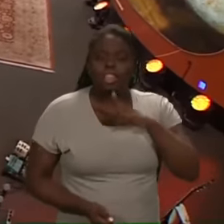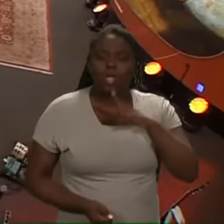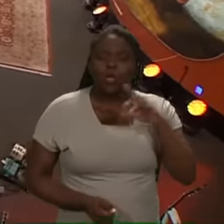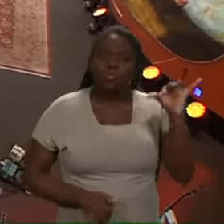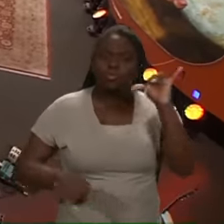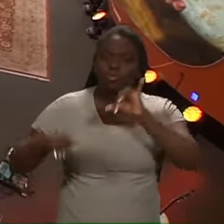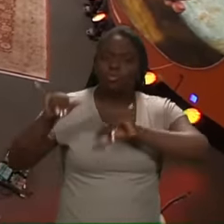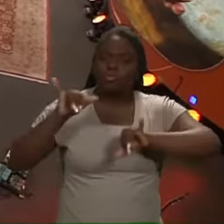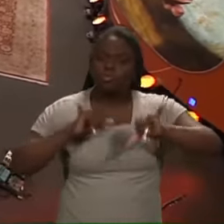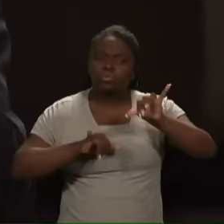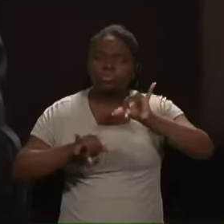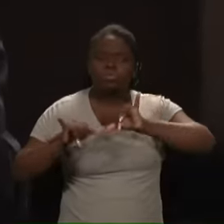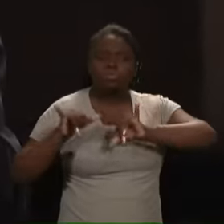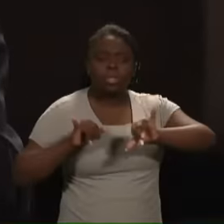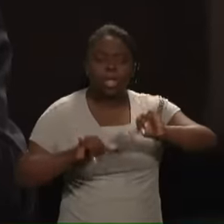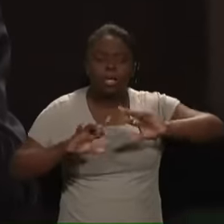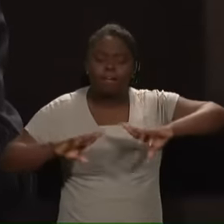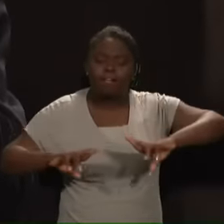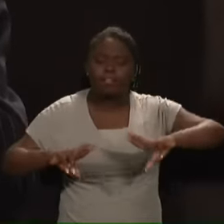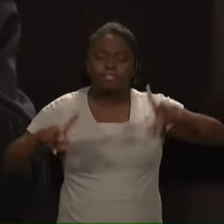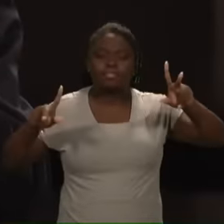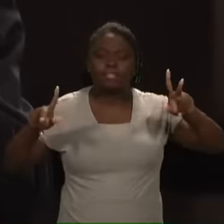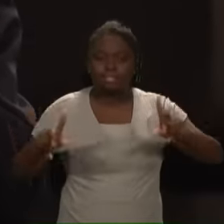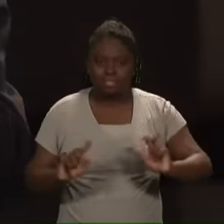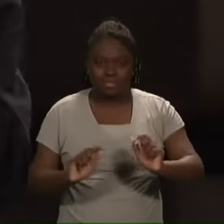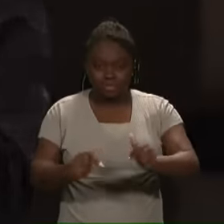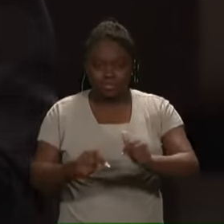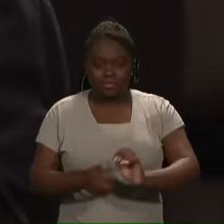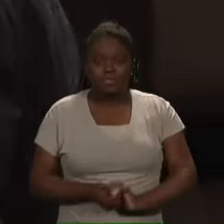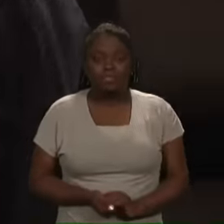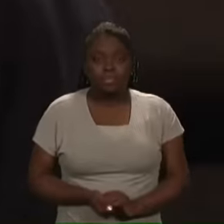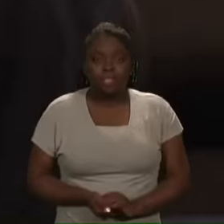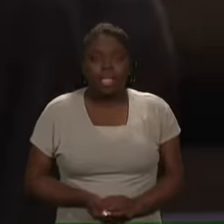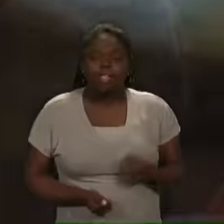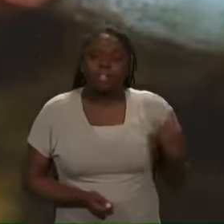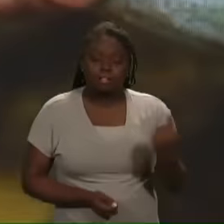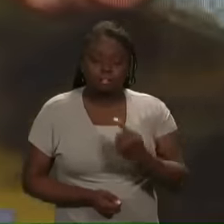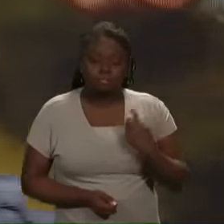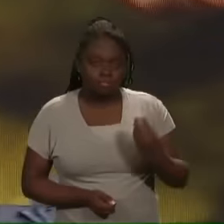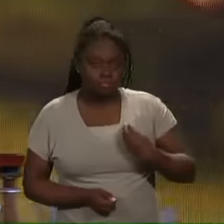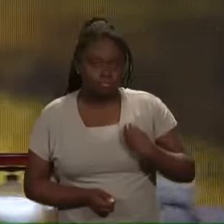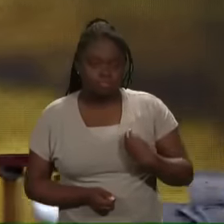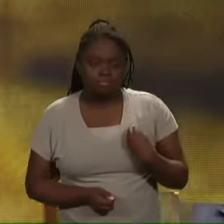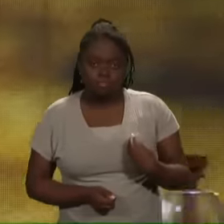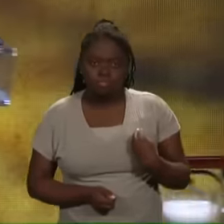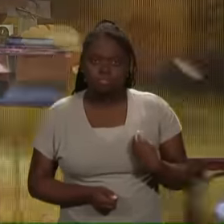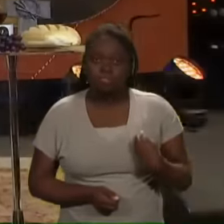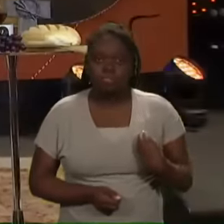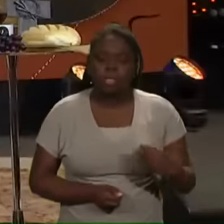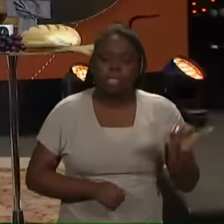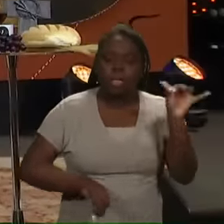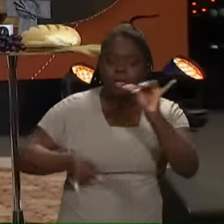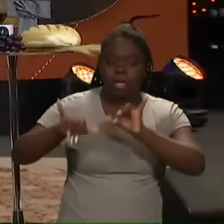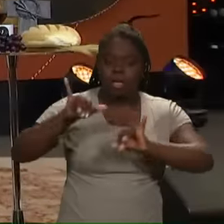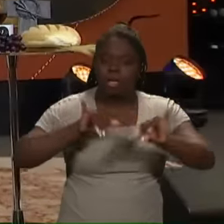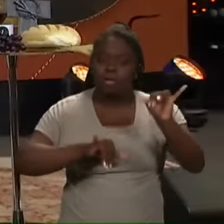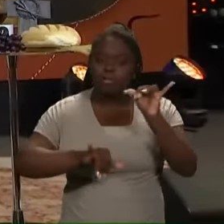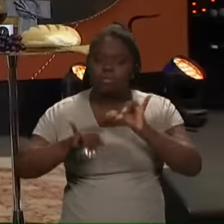unção faz a diferença. Na nossa caminhada, a unção é